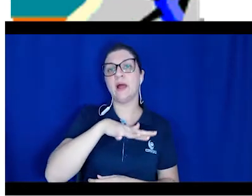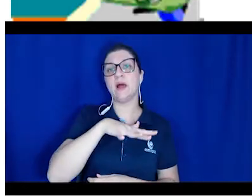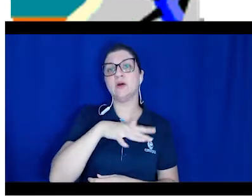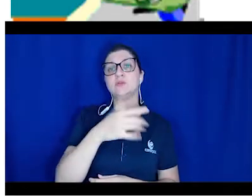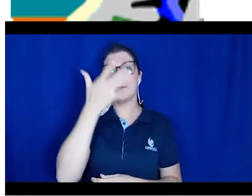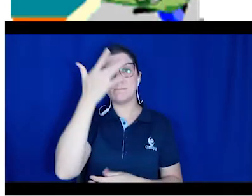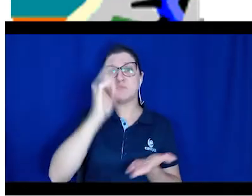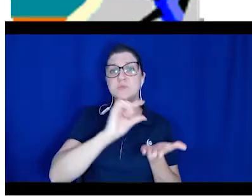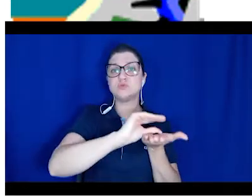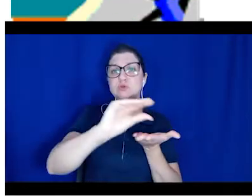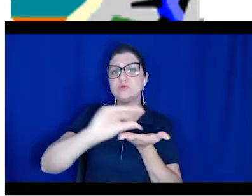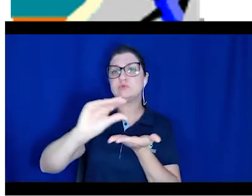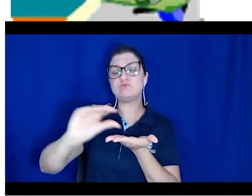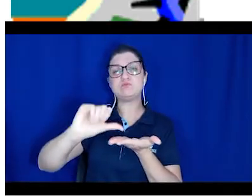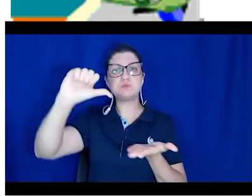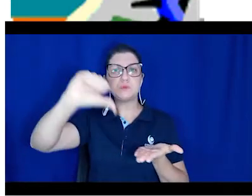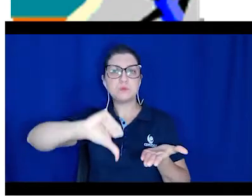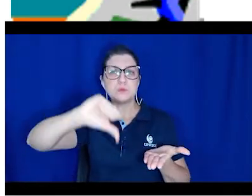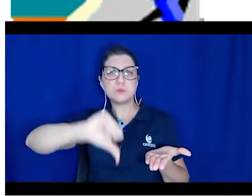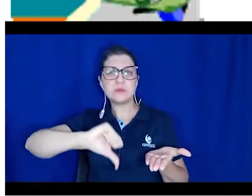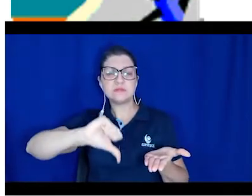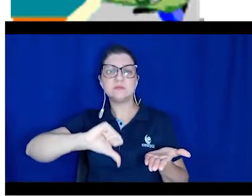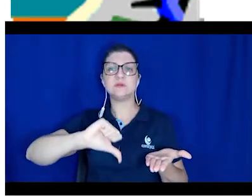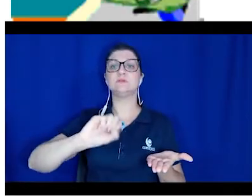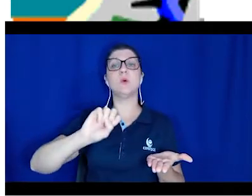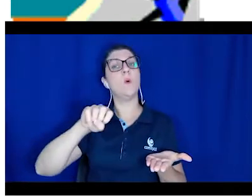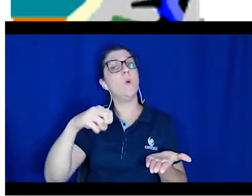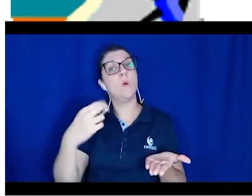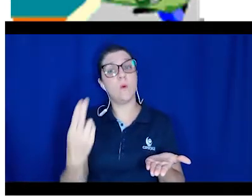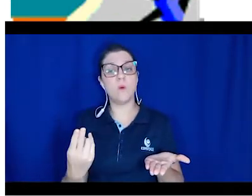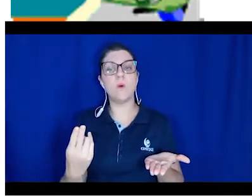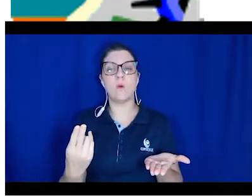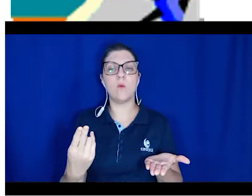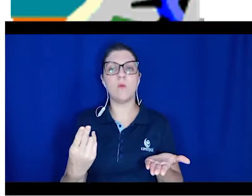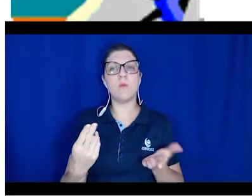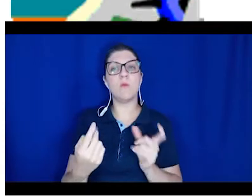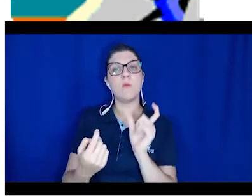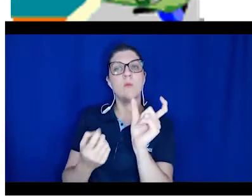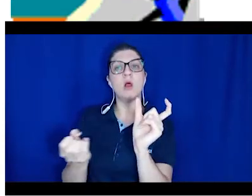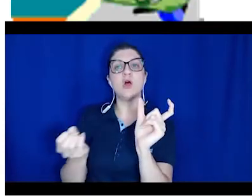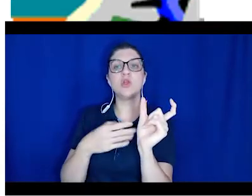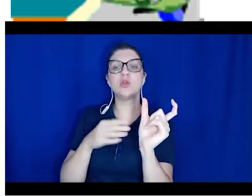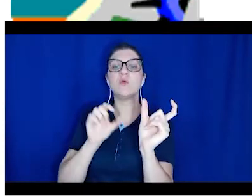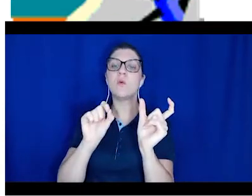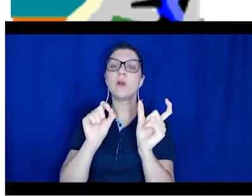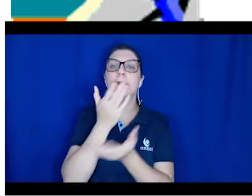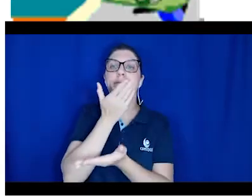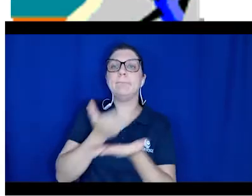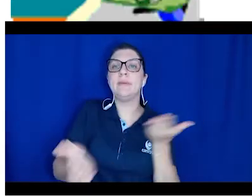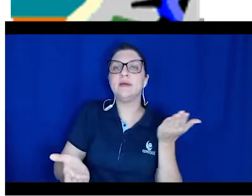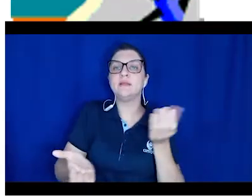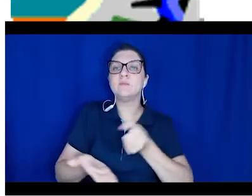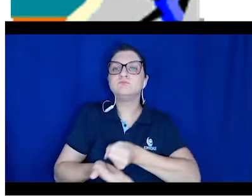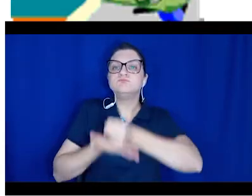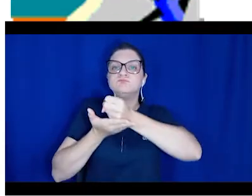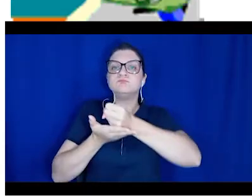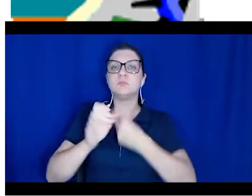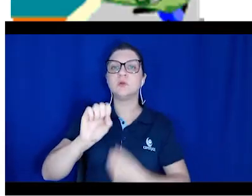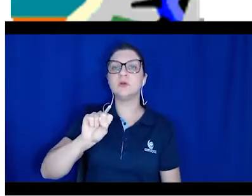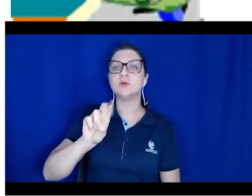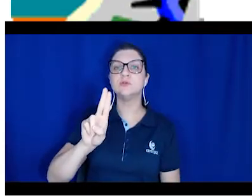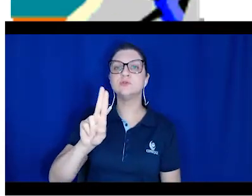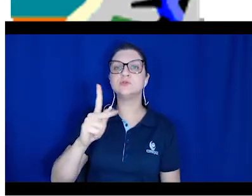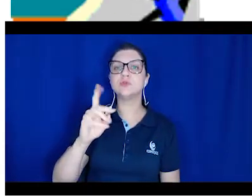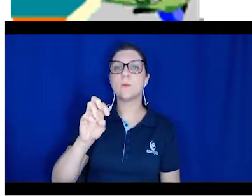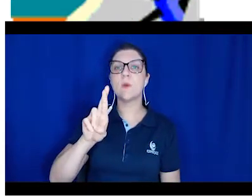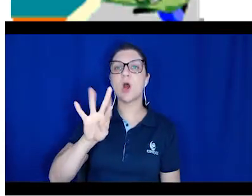pessimismo dos investidores, ou simplesmente, e agora uma expressão que é nova para vocês, por perder um suporte, né? Uma faixa de